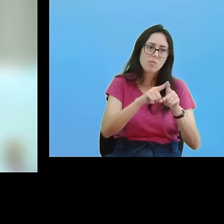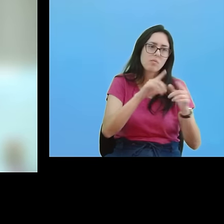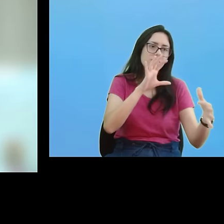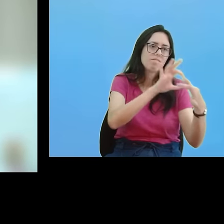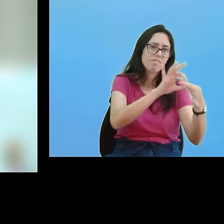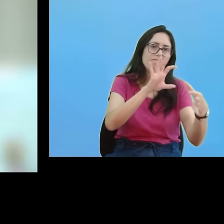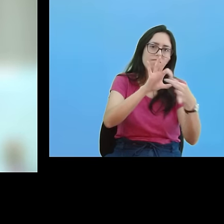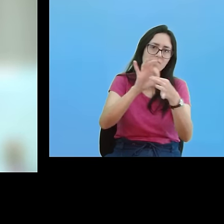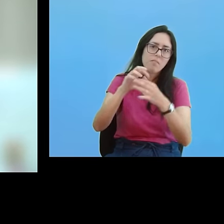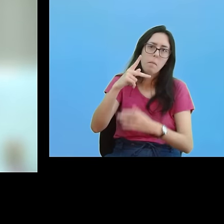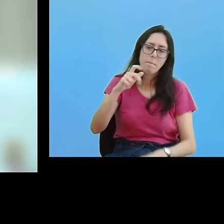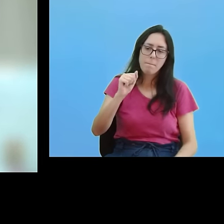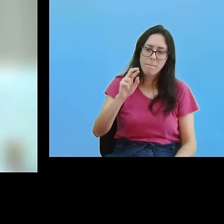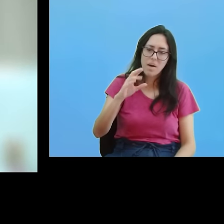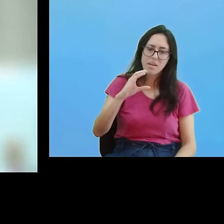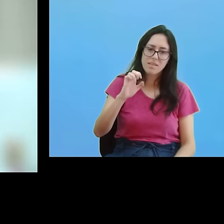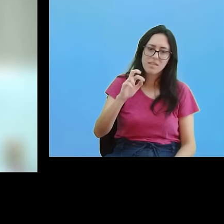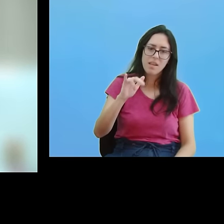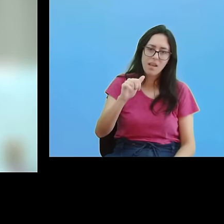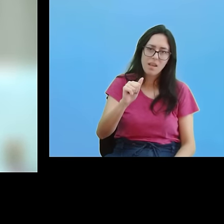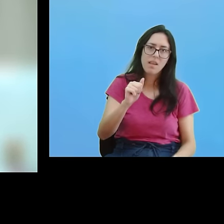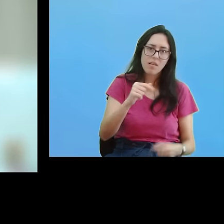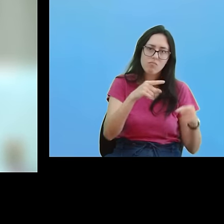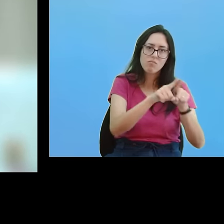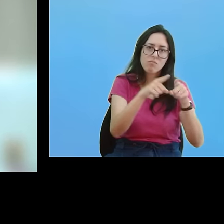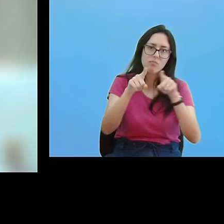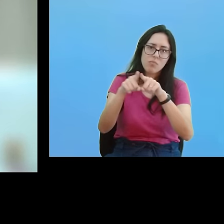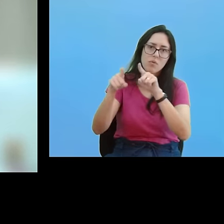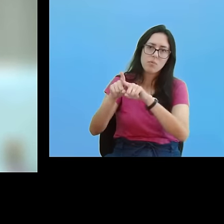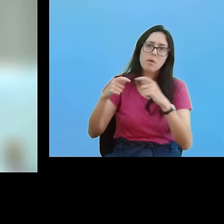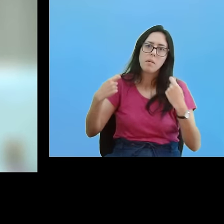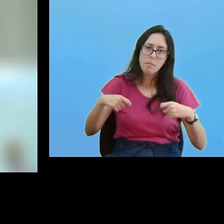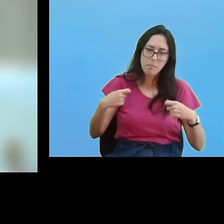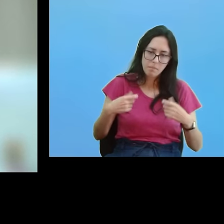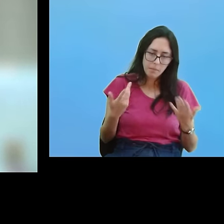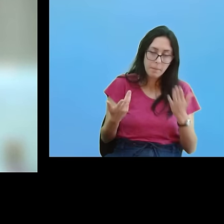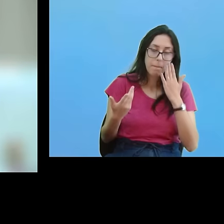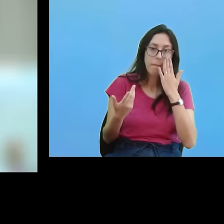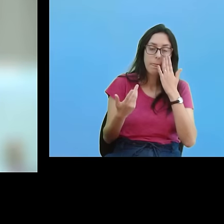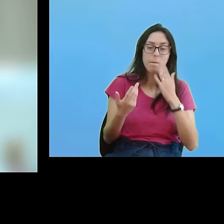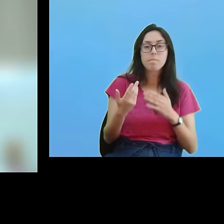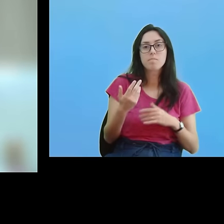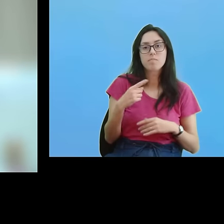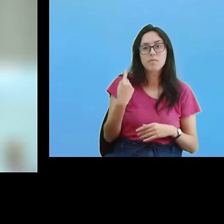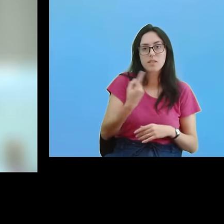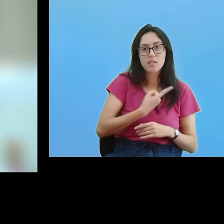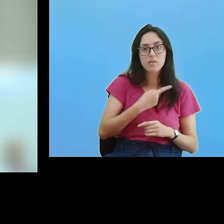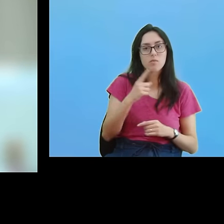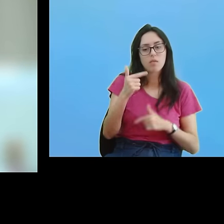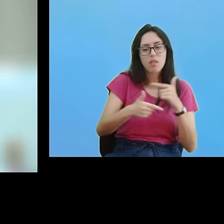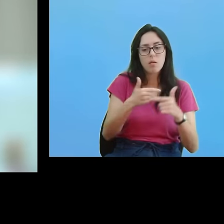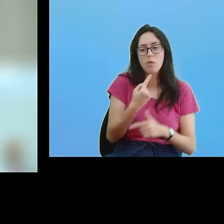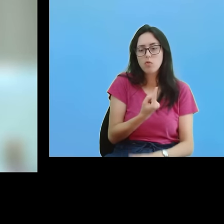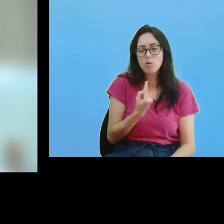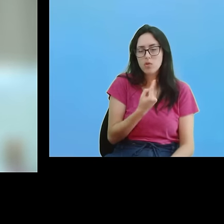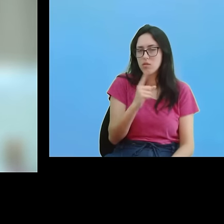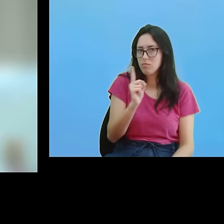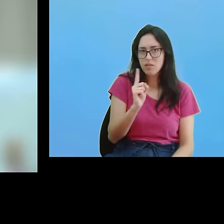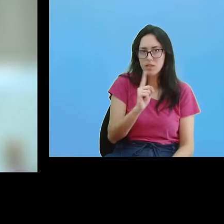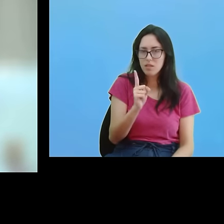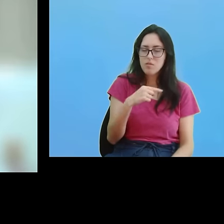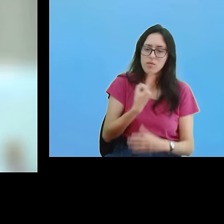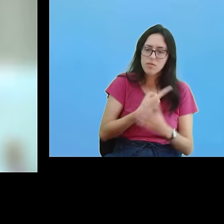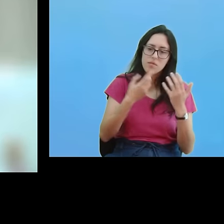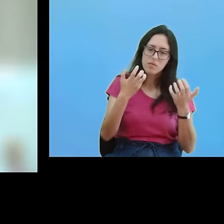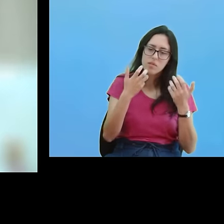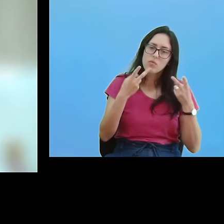Sueli? Então, são várias as parcerias para que tudo isso aconteça, nunca é um trabalho único e solitário. E a gente quer dar